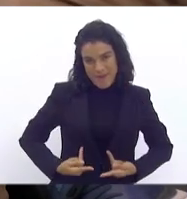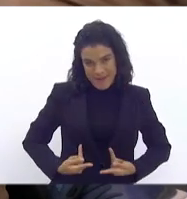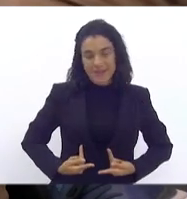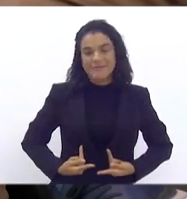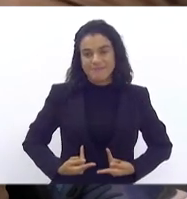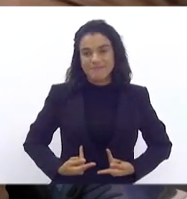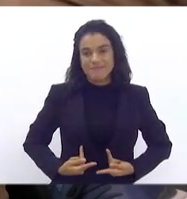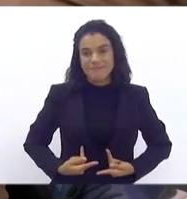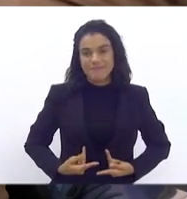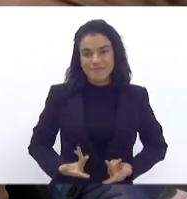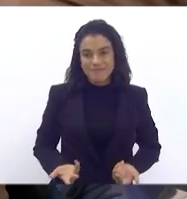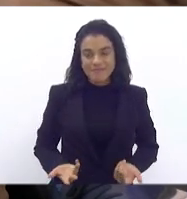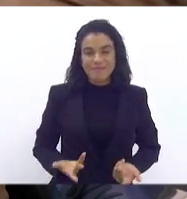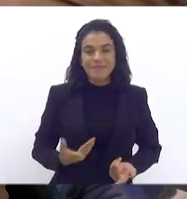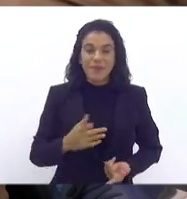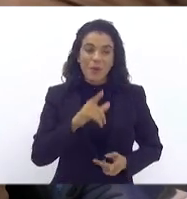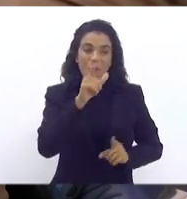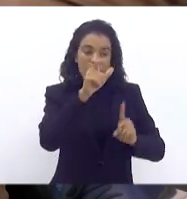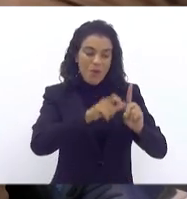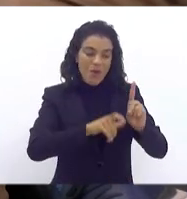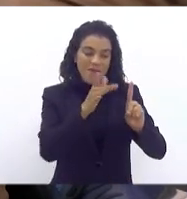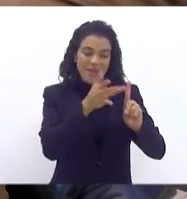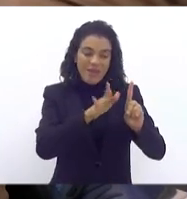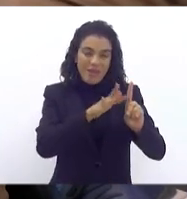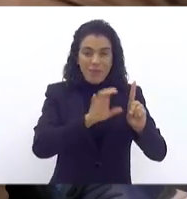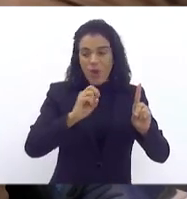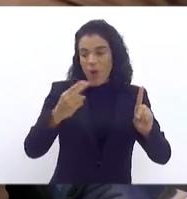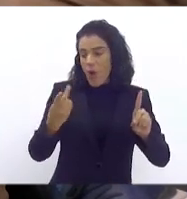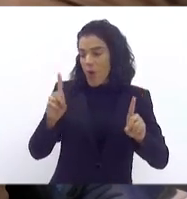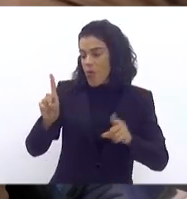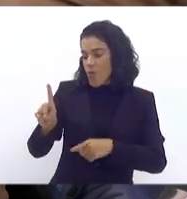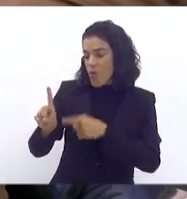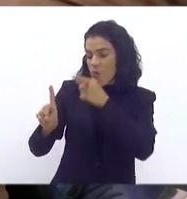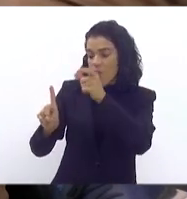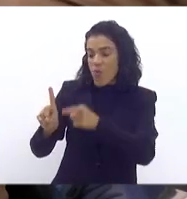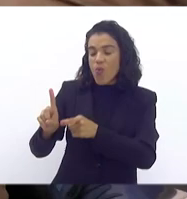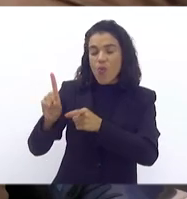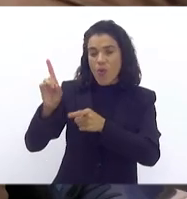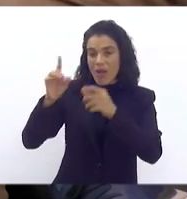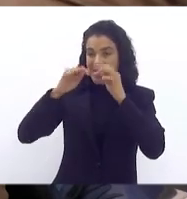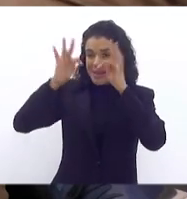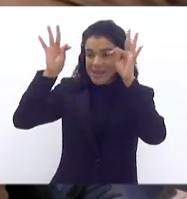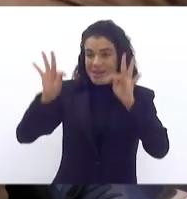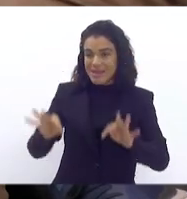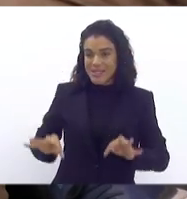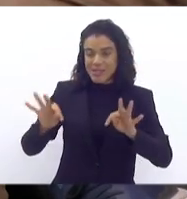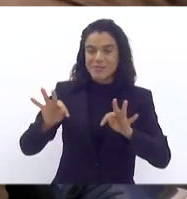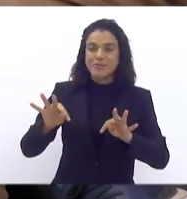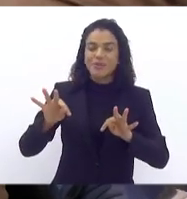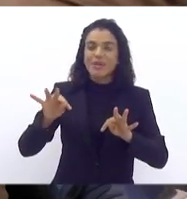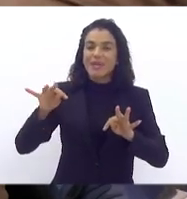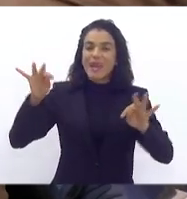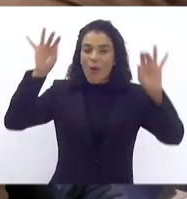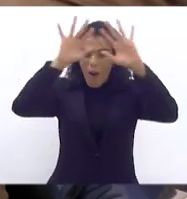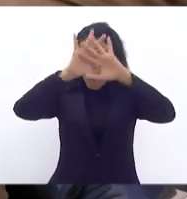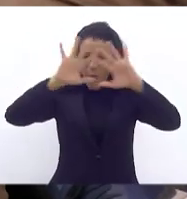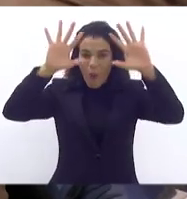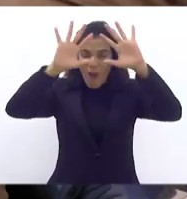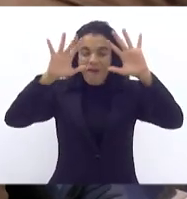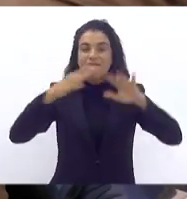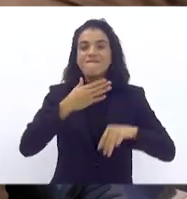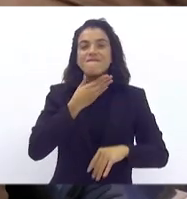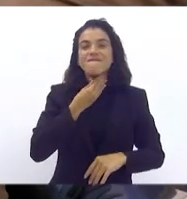na cabeça de uma vítima ou de uma testemunha uma memória que é artificial a tendência da